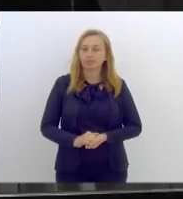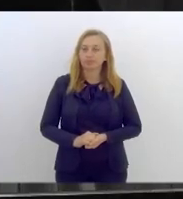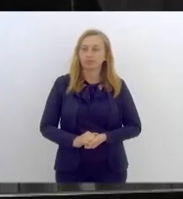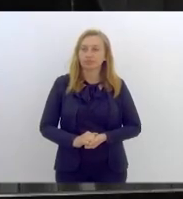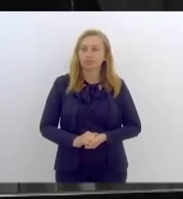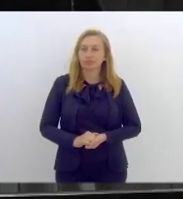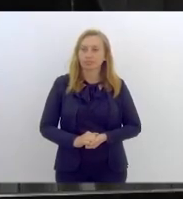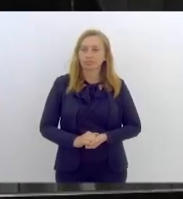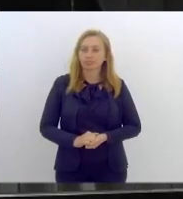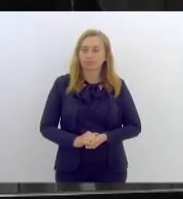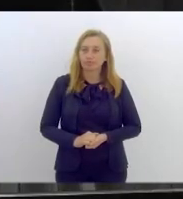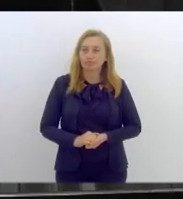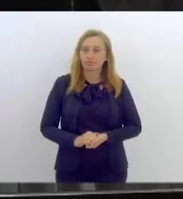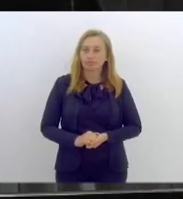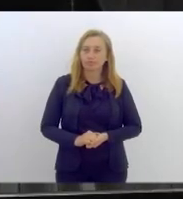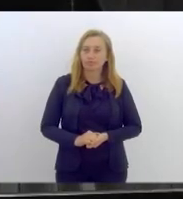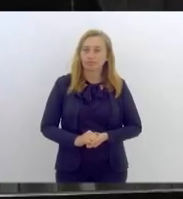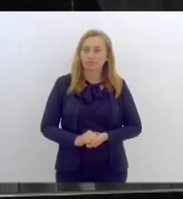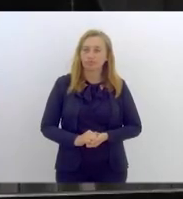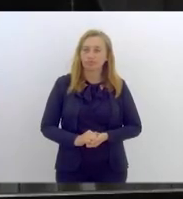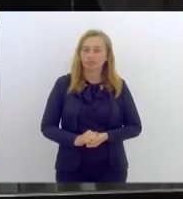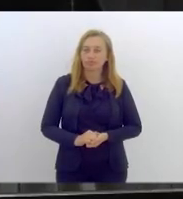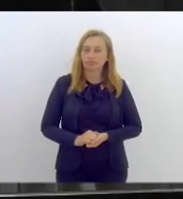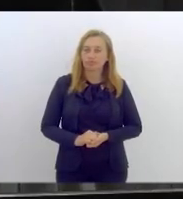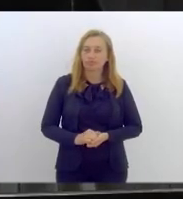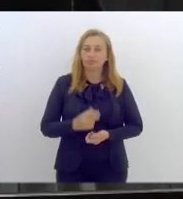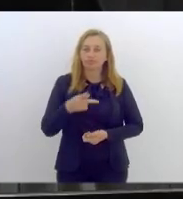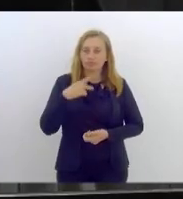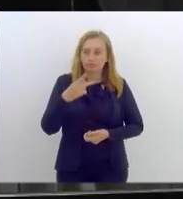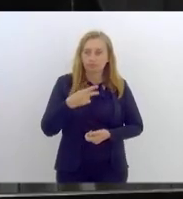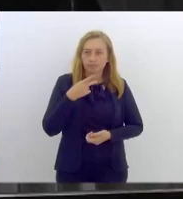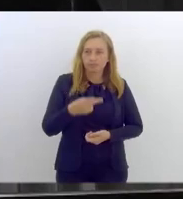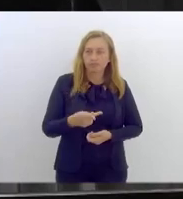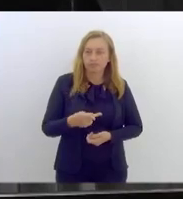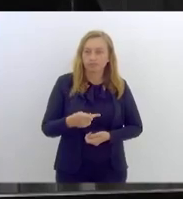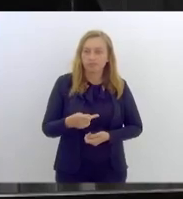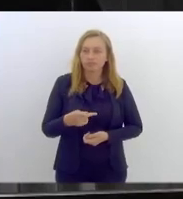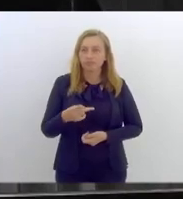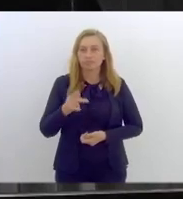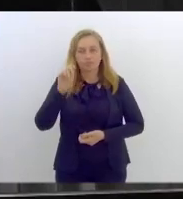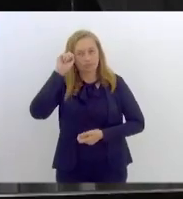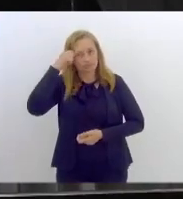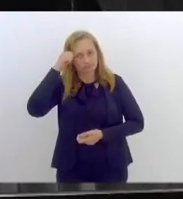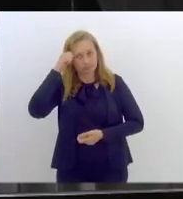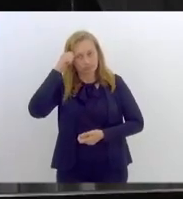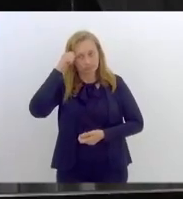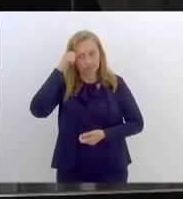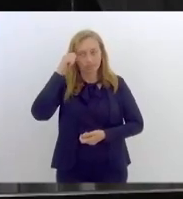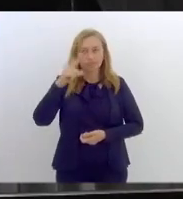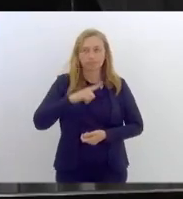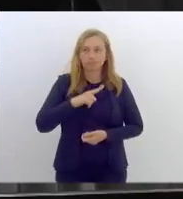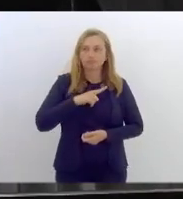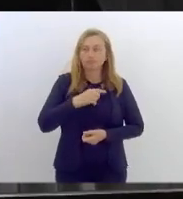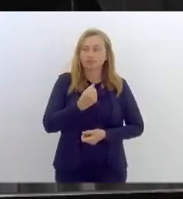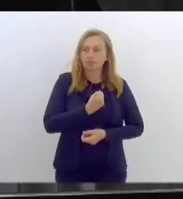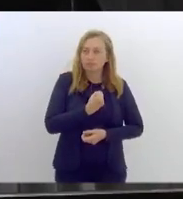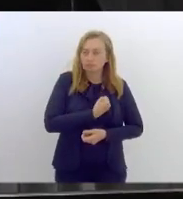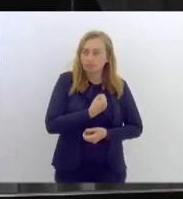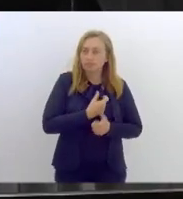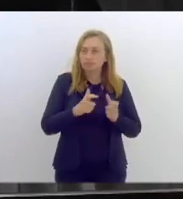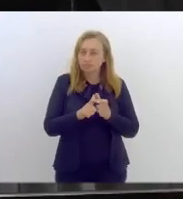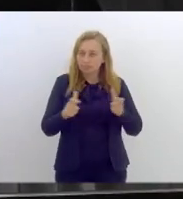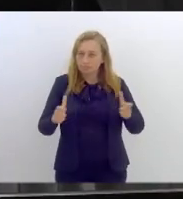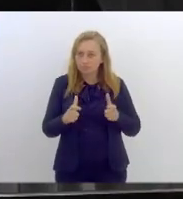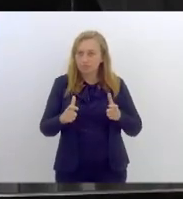afunilando e colocando a lupa por raça cor né a população negra também tem um índice importante de infecção